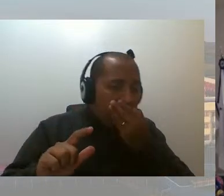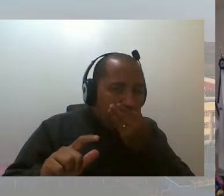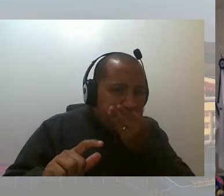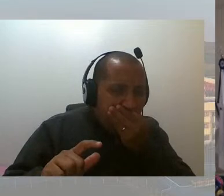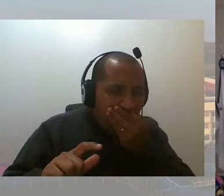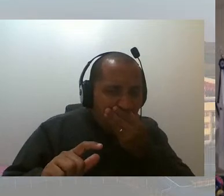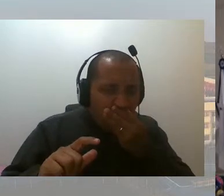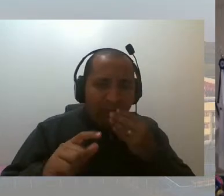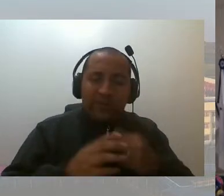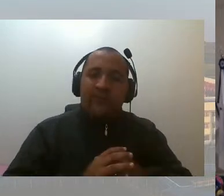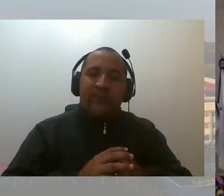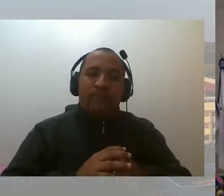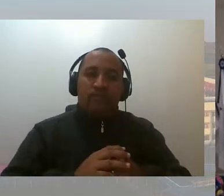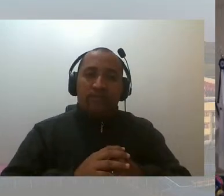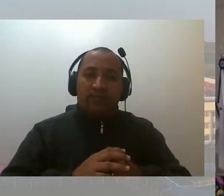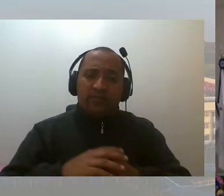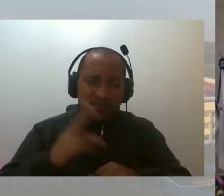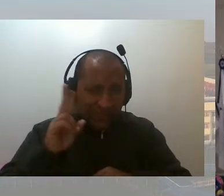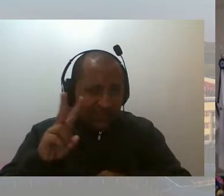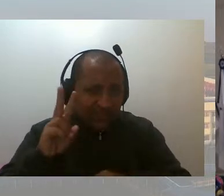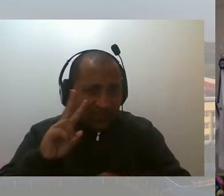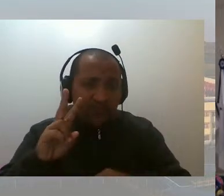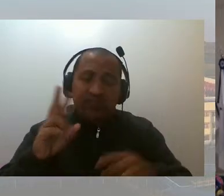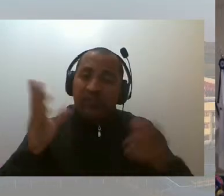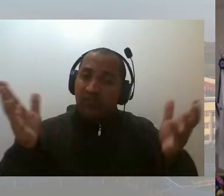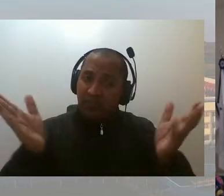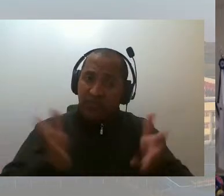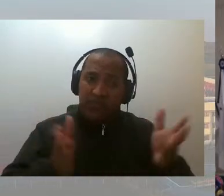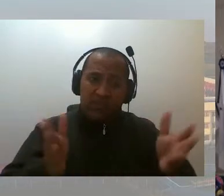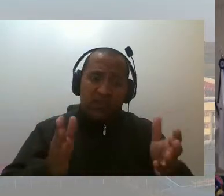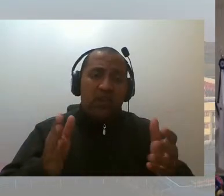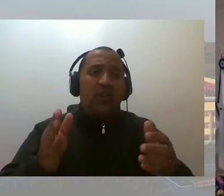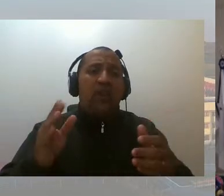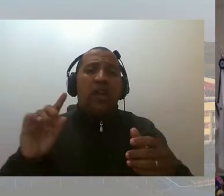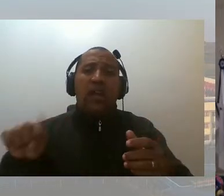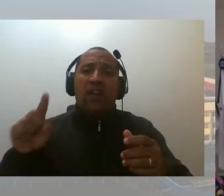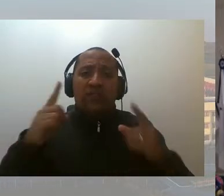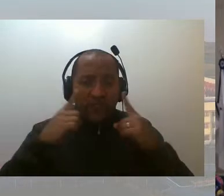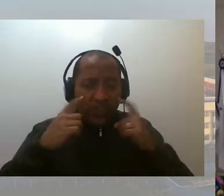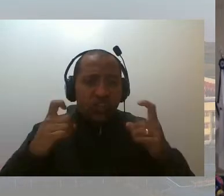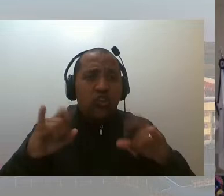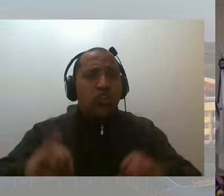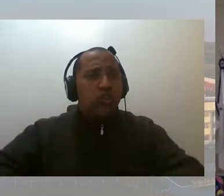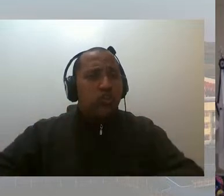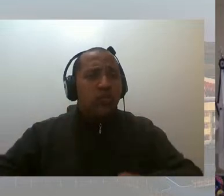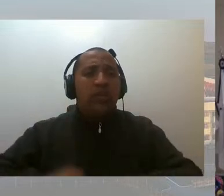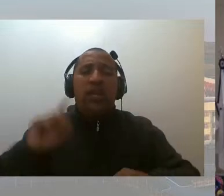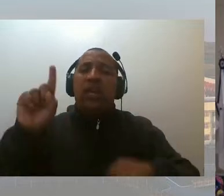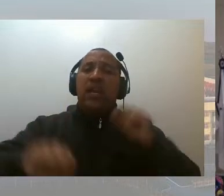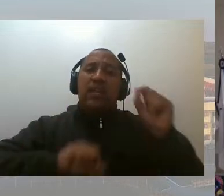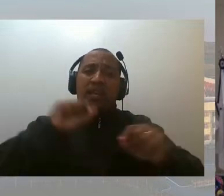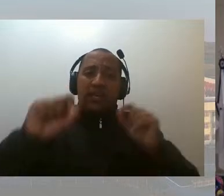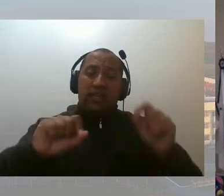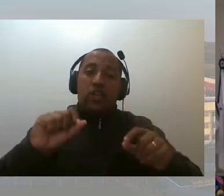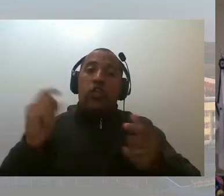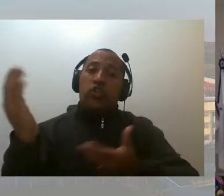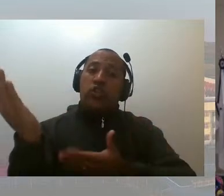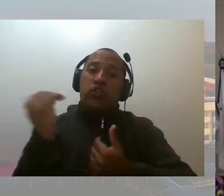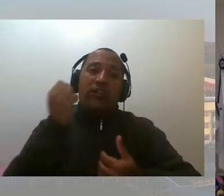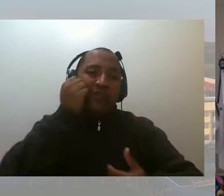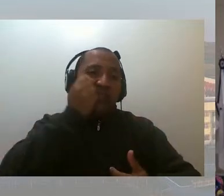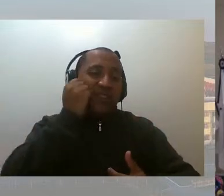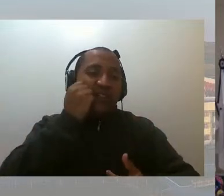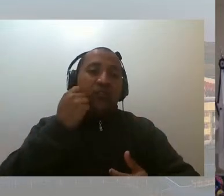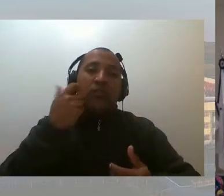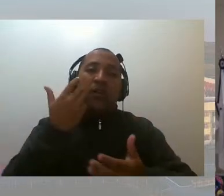a você, eu lembro que hoje as maiores vítimas da violência são os jovens negros das periferias.